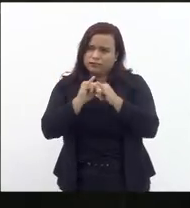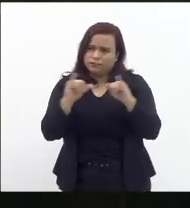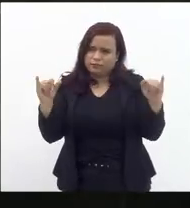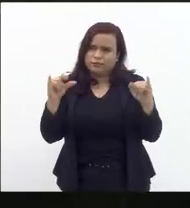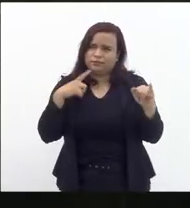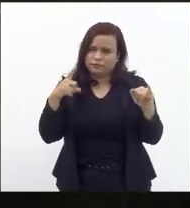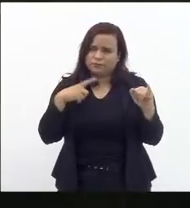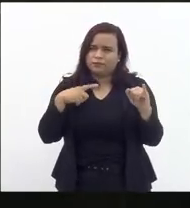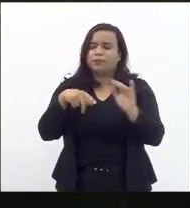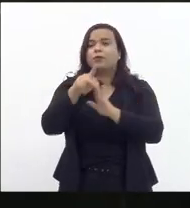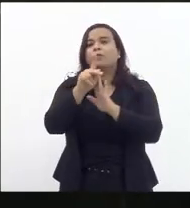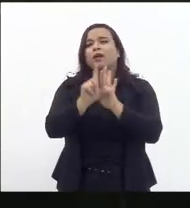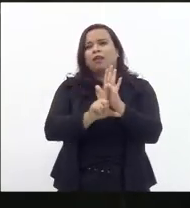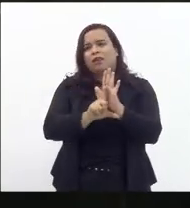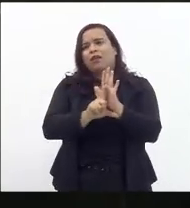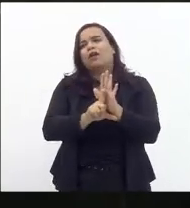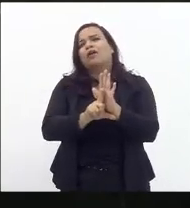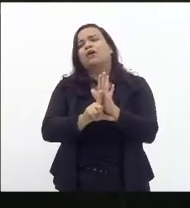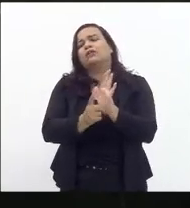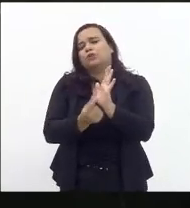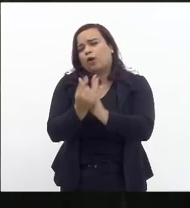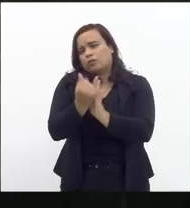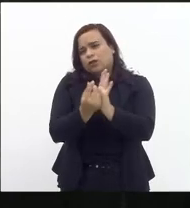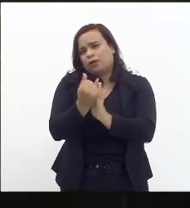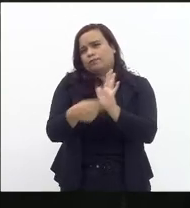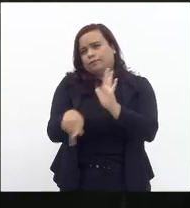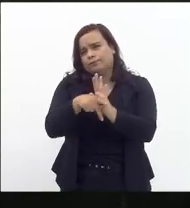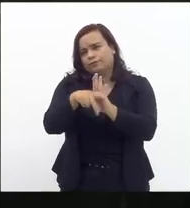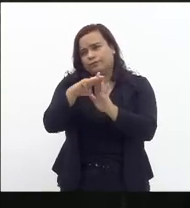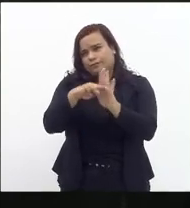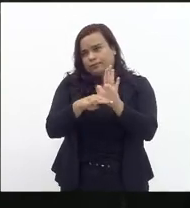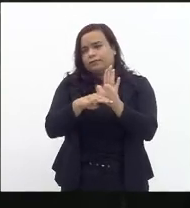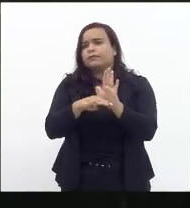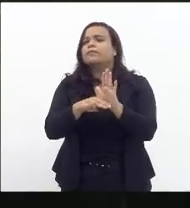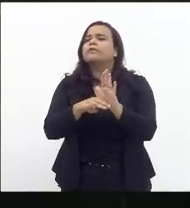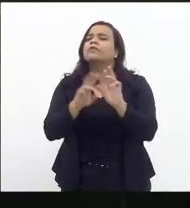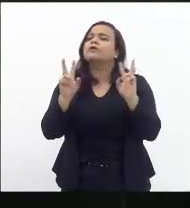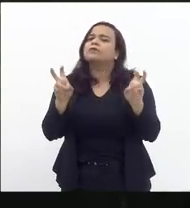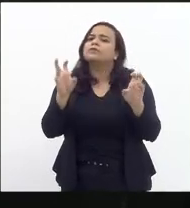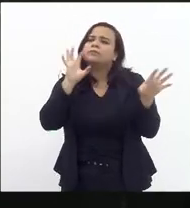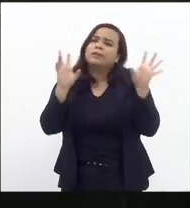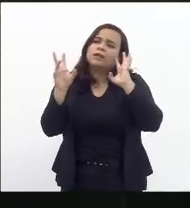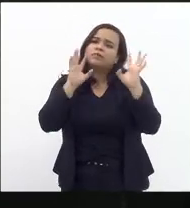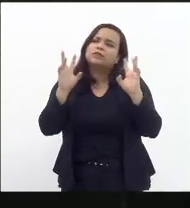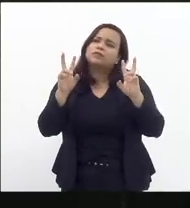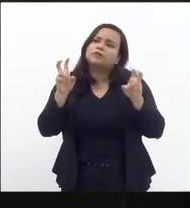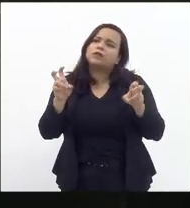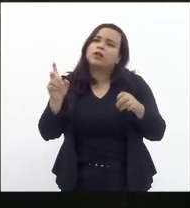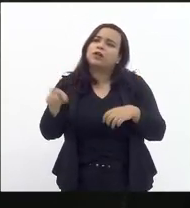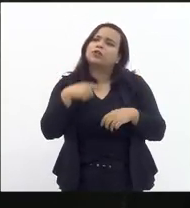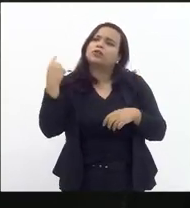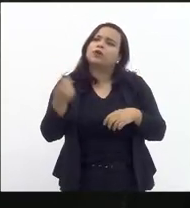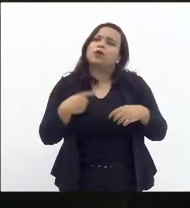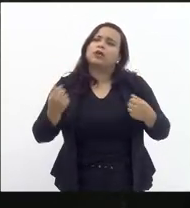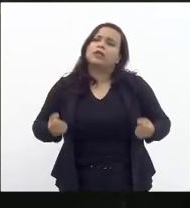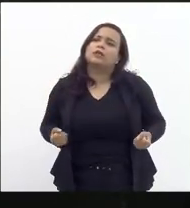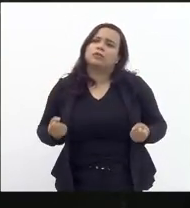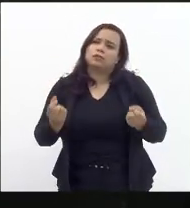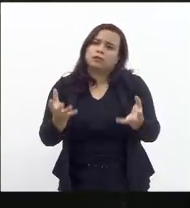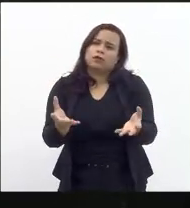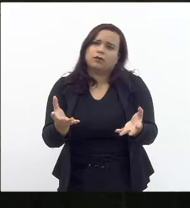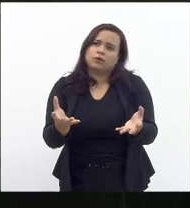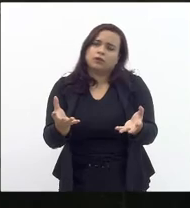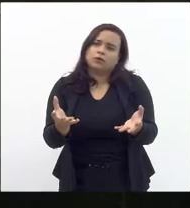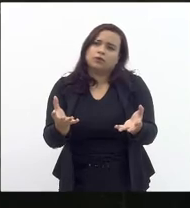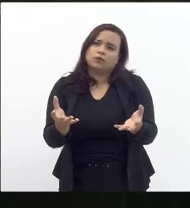no projeto de lei das diretrizes orçamentárias que nós vamos estar dando, devia